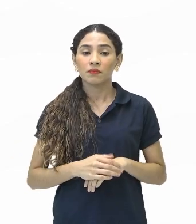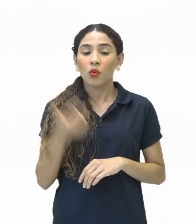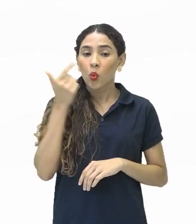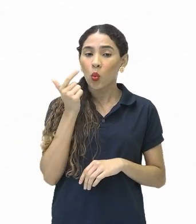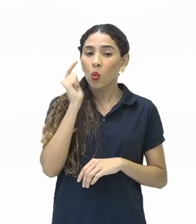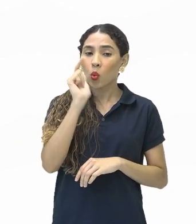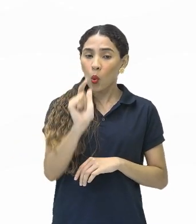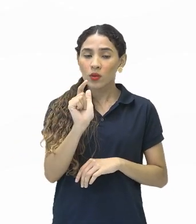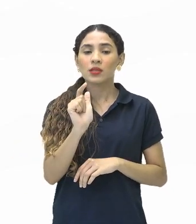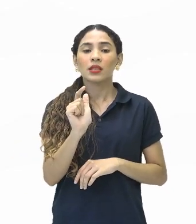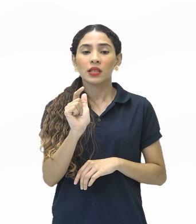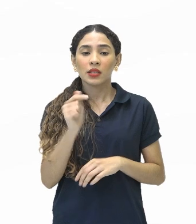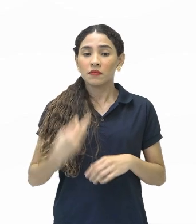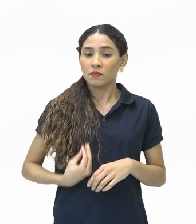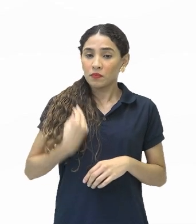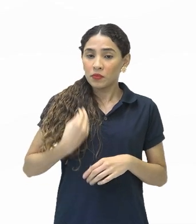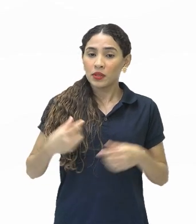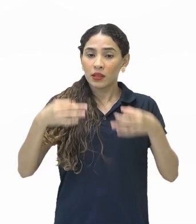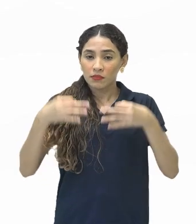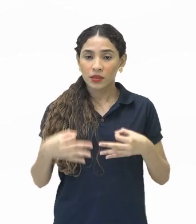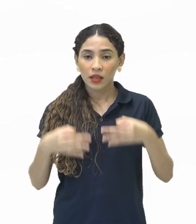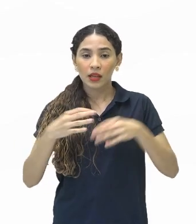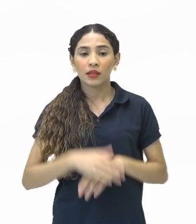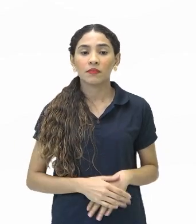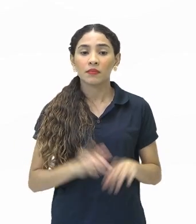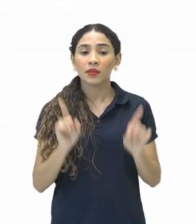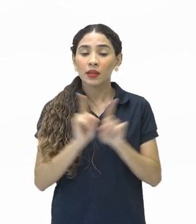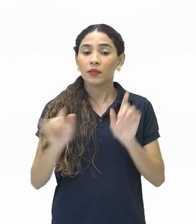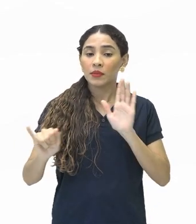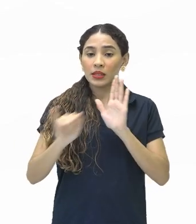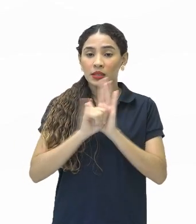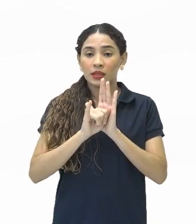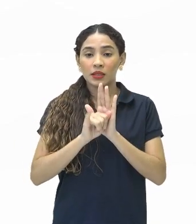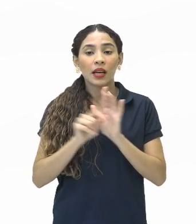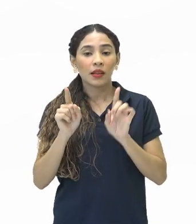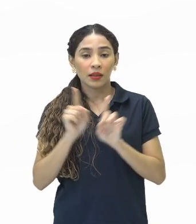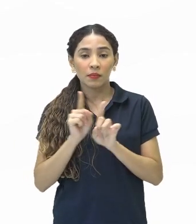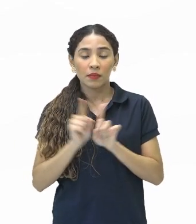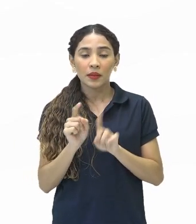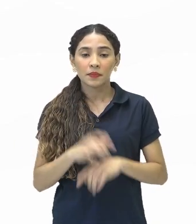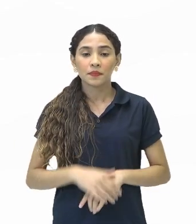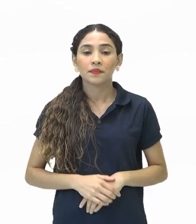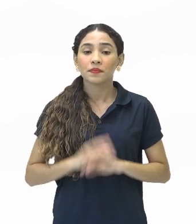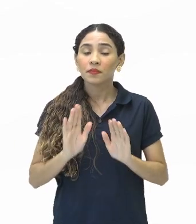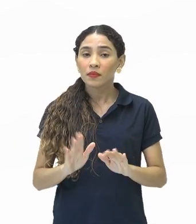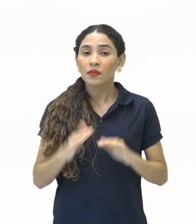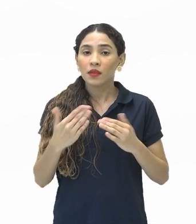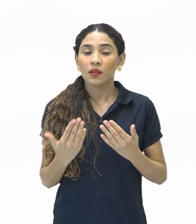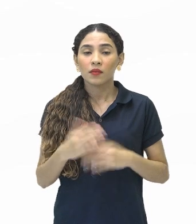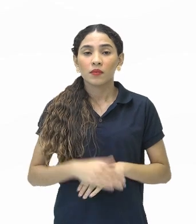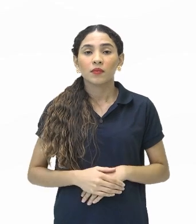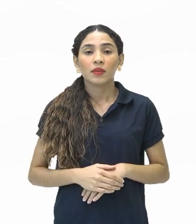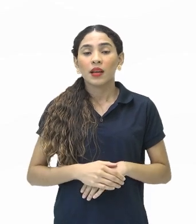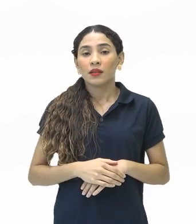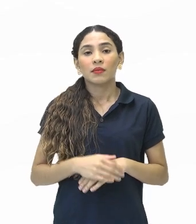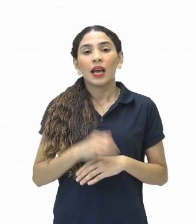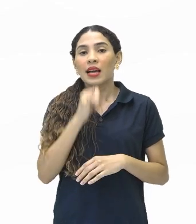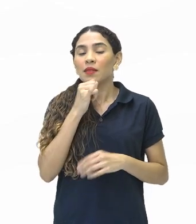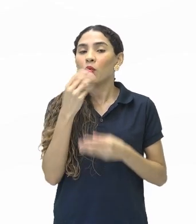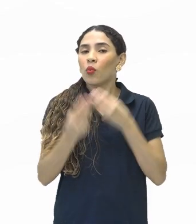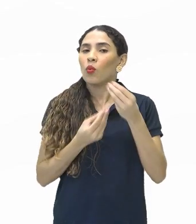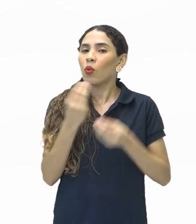necessidades materiais e a expressão de identidades e talentos. Então, a contribuição para a